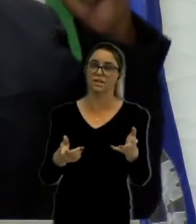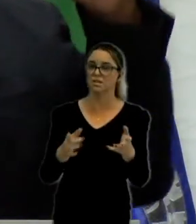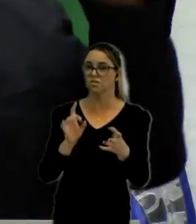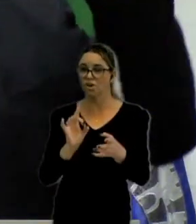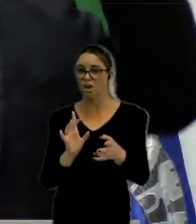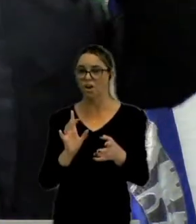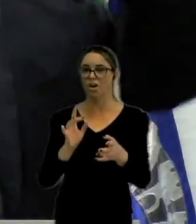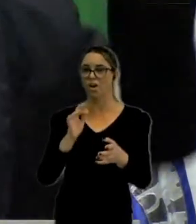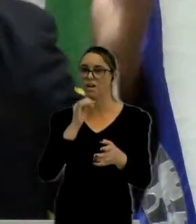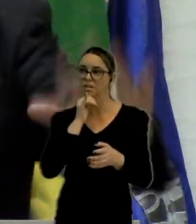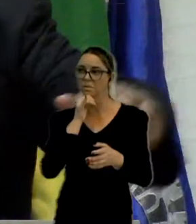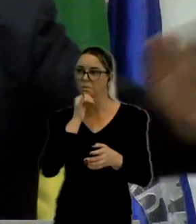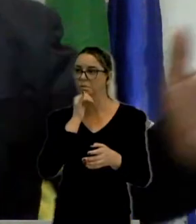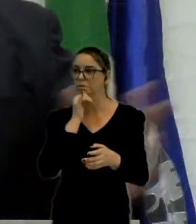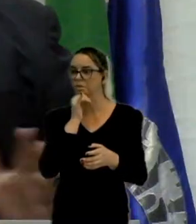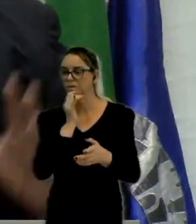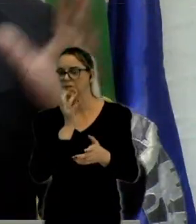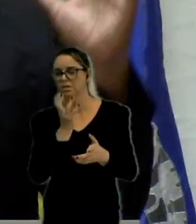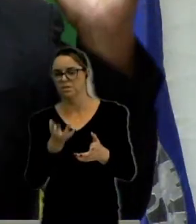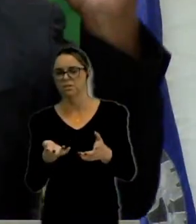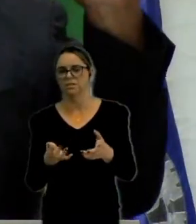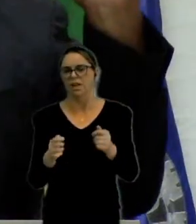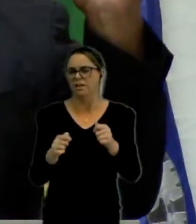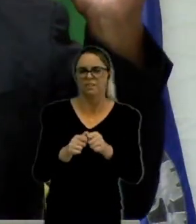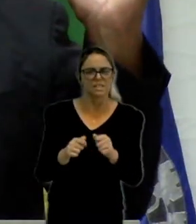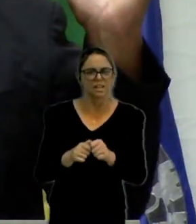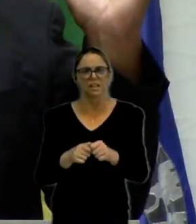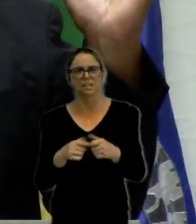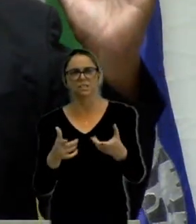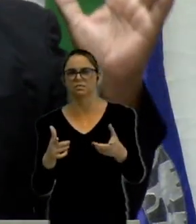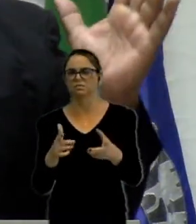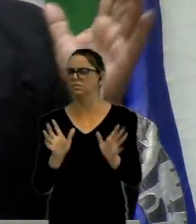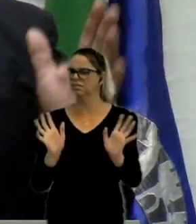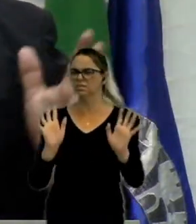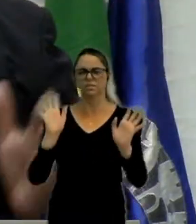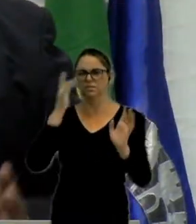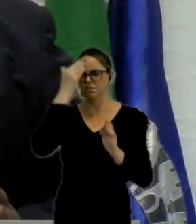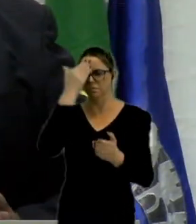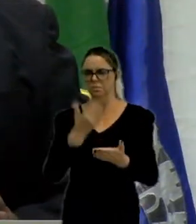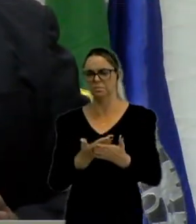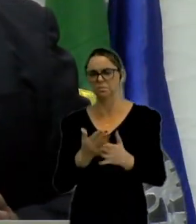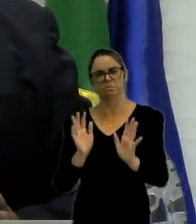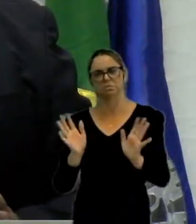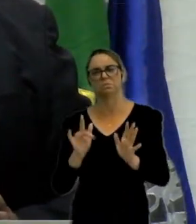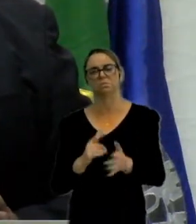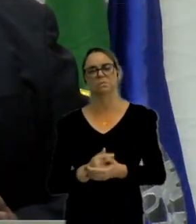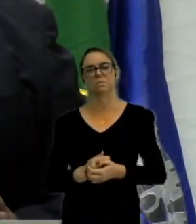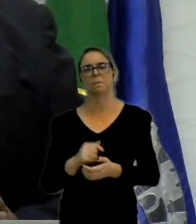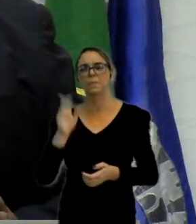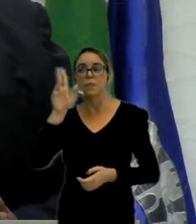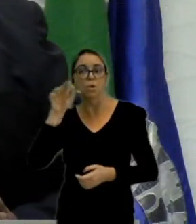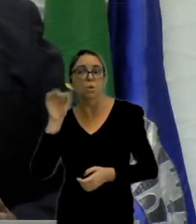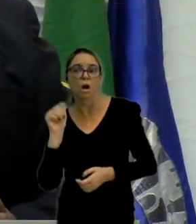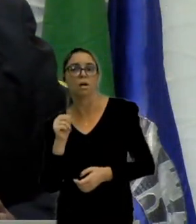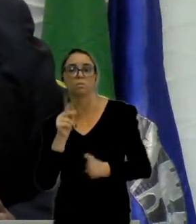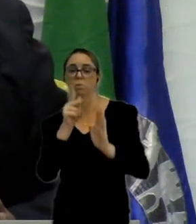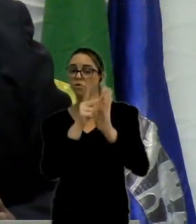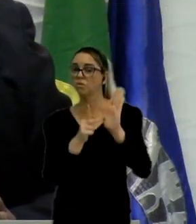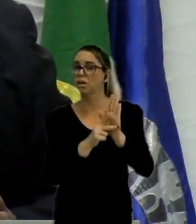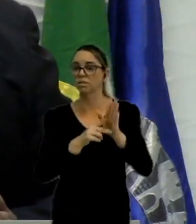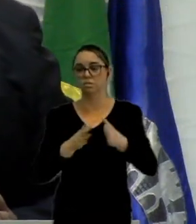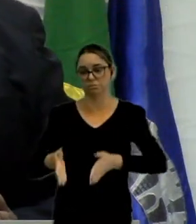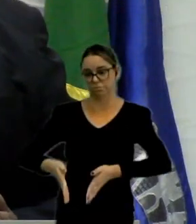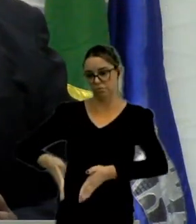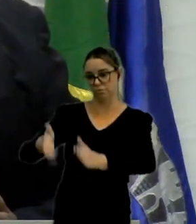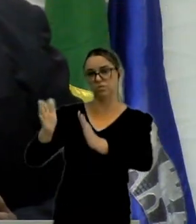jogar de assim, não, é assim que vai ser. Tem gente que acredita que é assim, mas não é. Nunca teve projeto de uma pista de Espírito